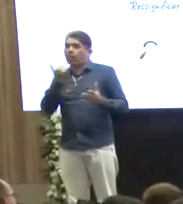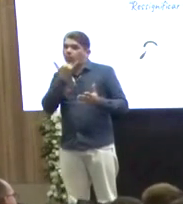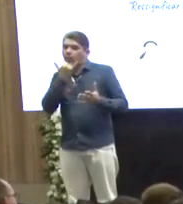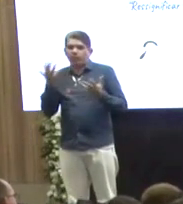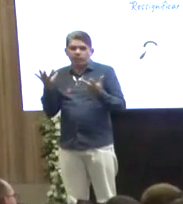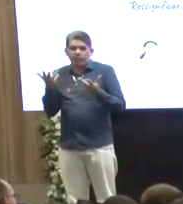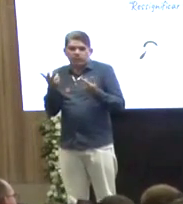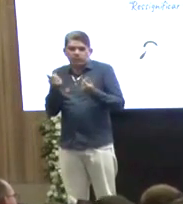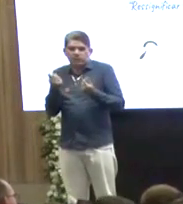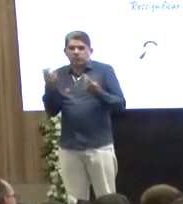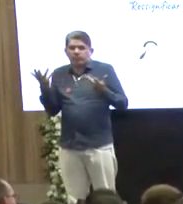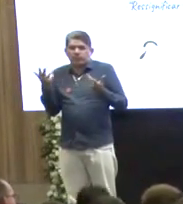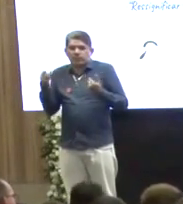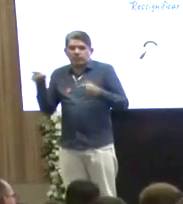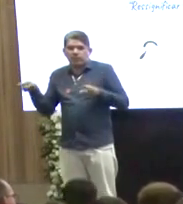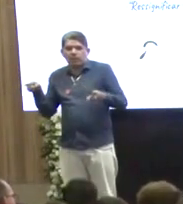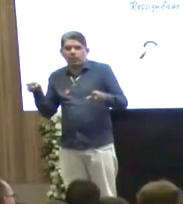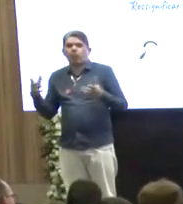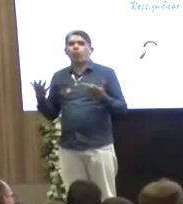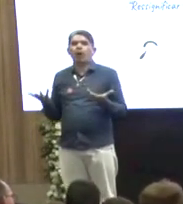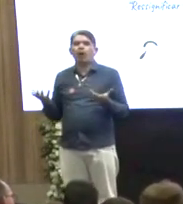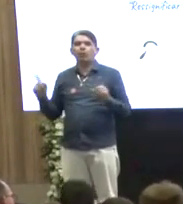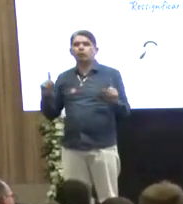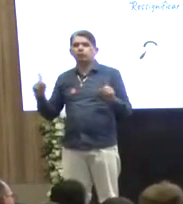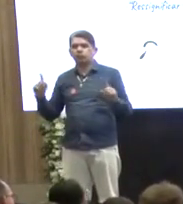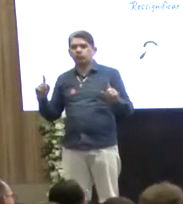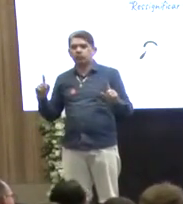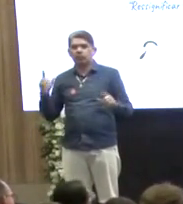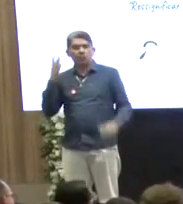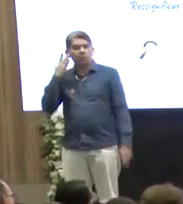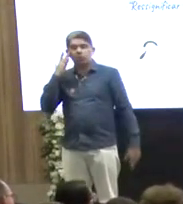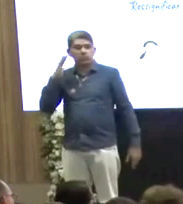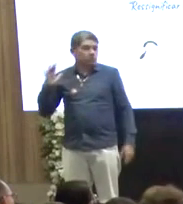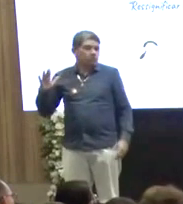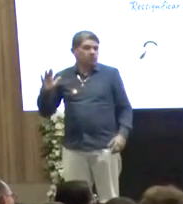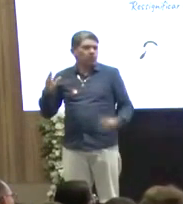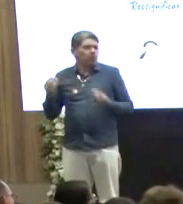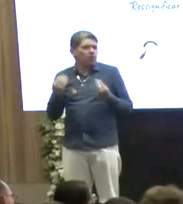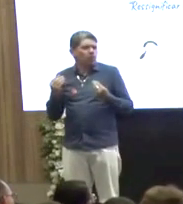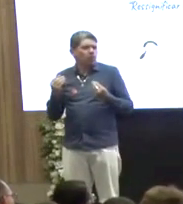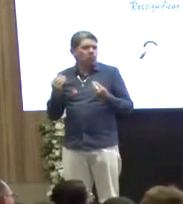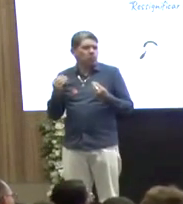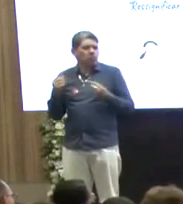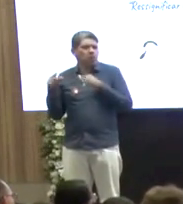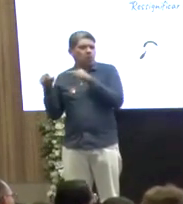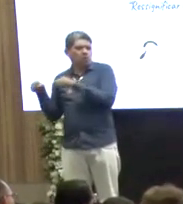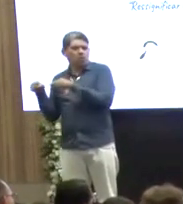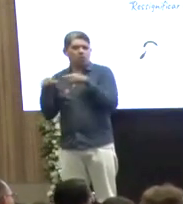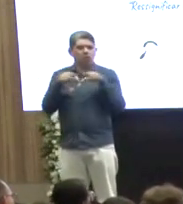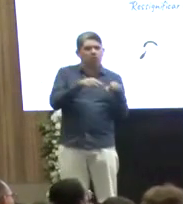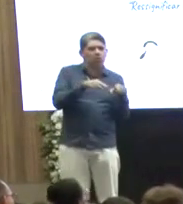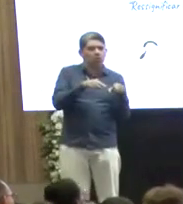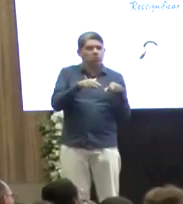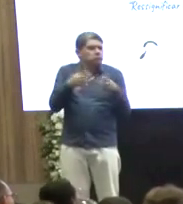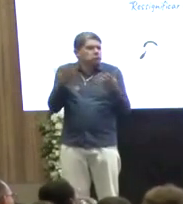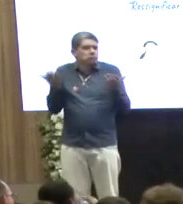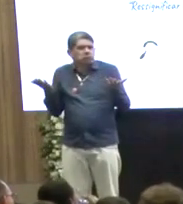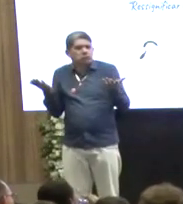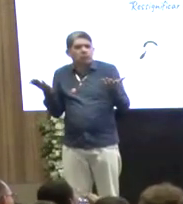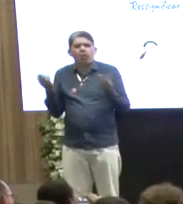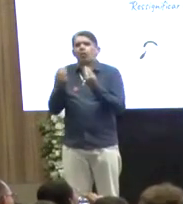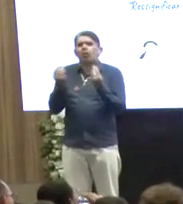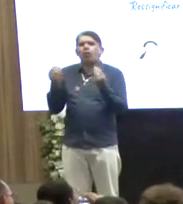Bom, sinceramente, eu não sei se a gente pode colocar nesse plano quem é mais consciente ou quem é